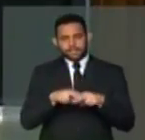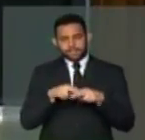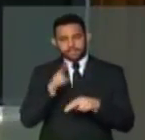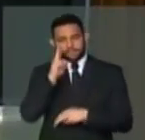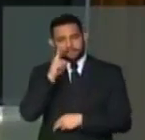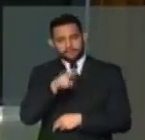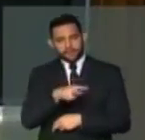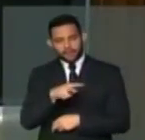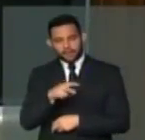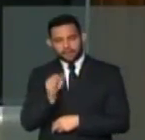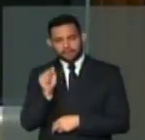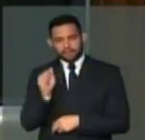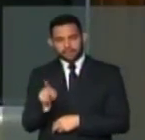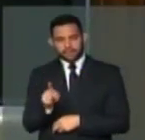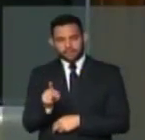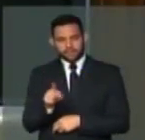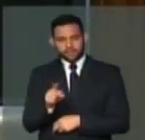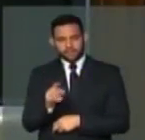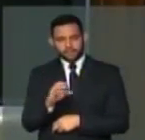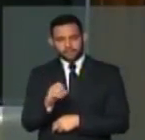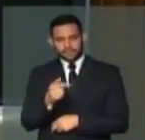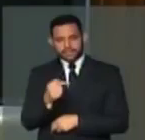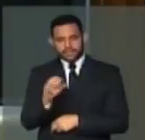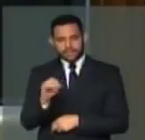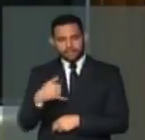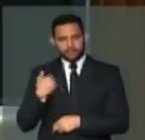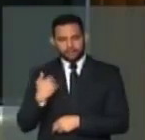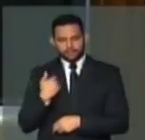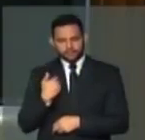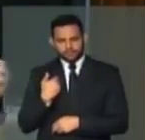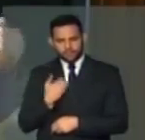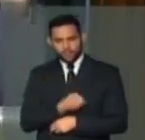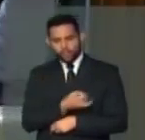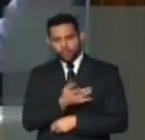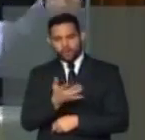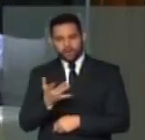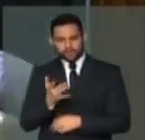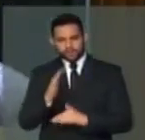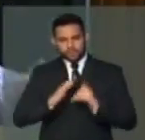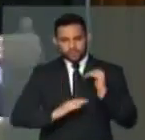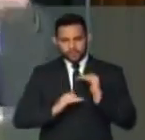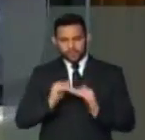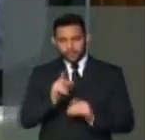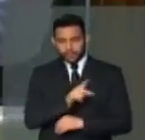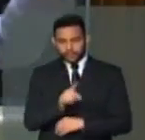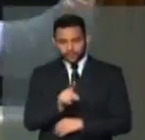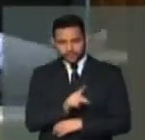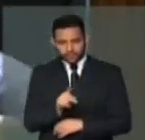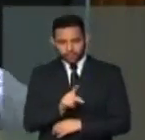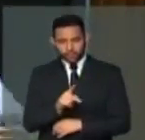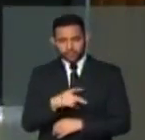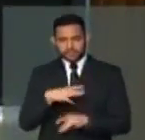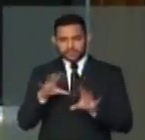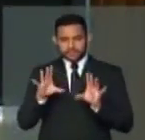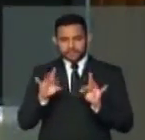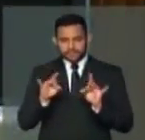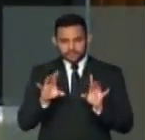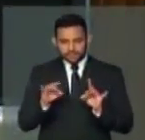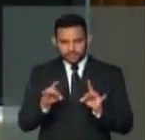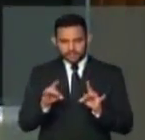ver a aposentadoria compulsória aos 70 anos. Quantos professores,